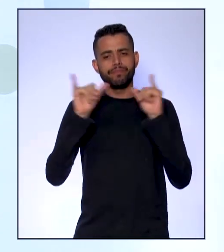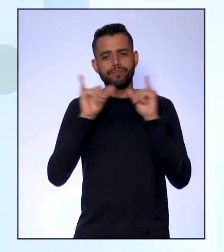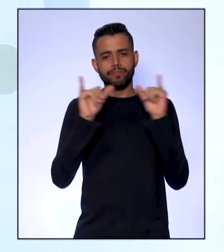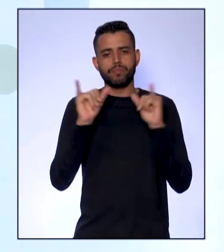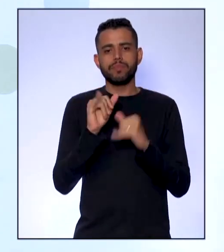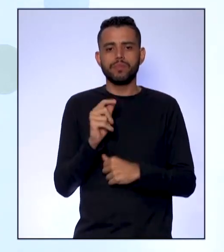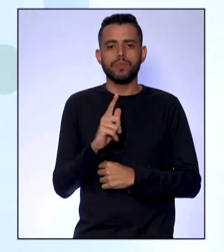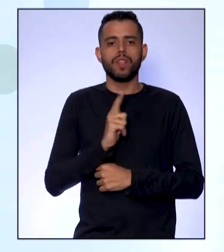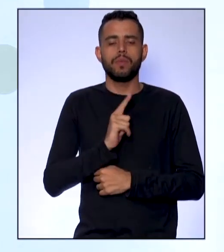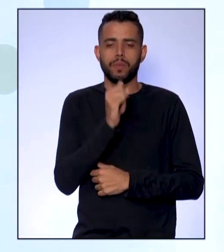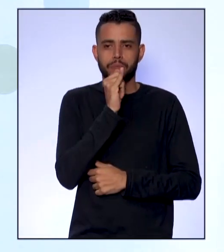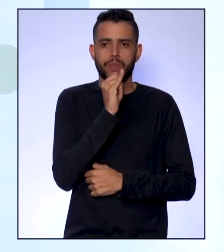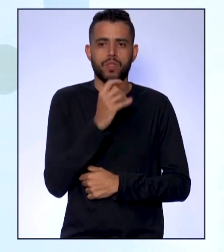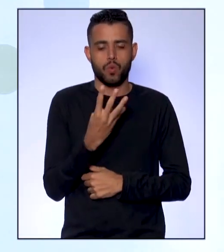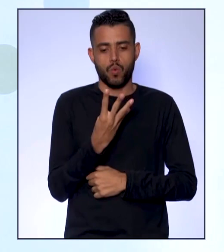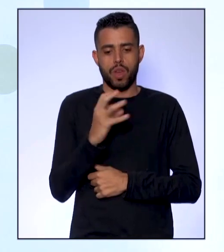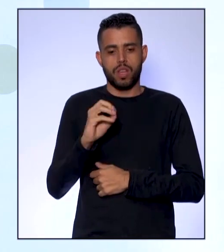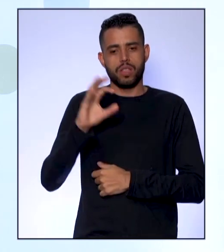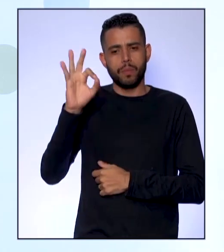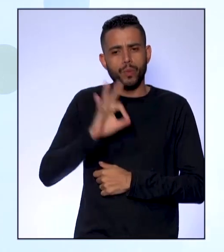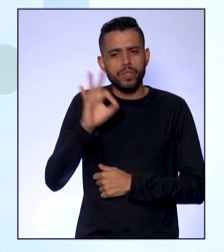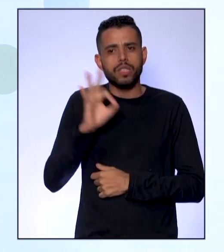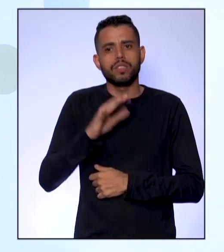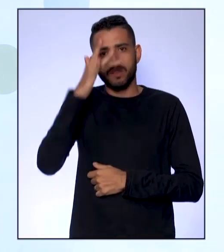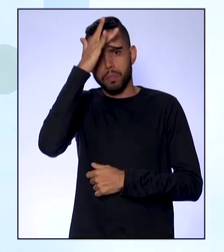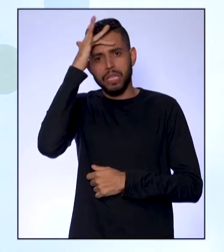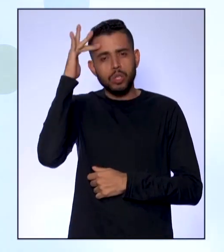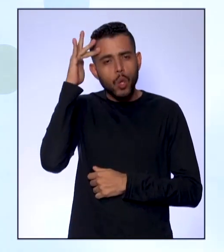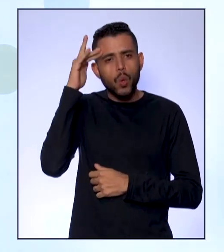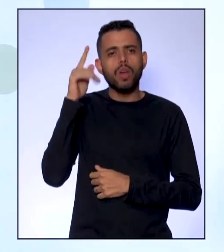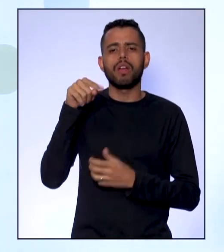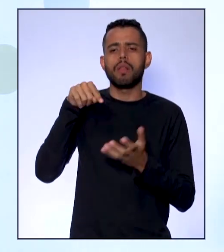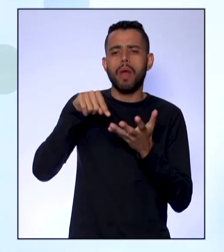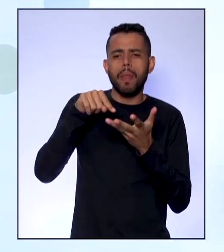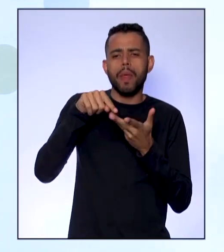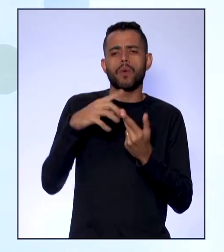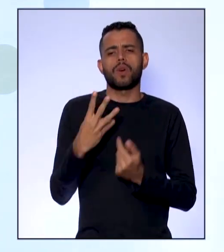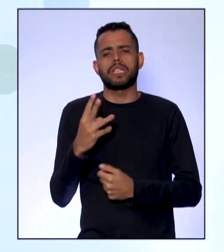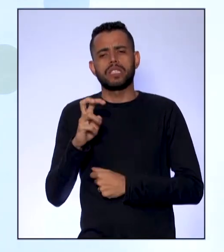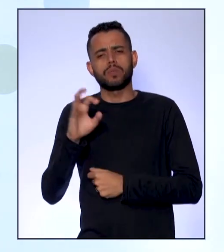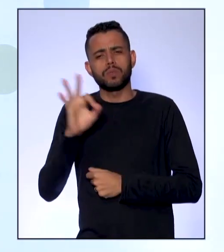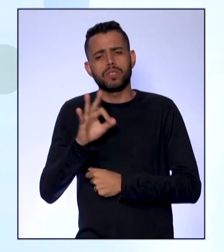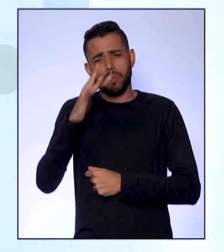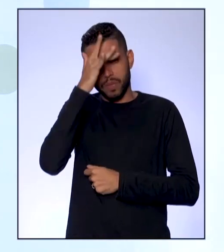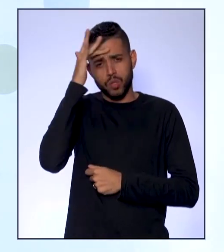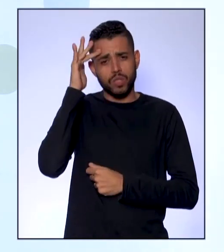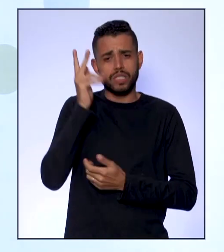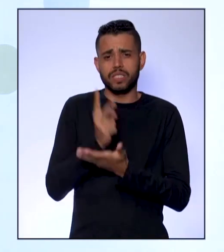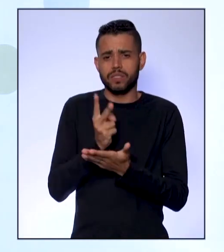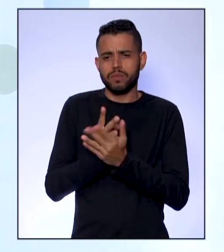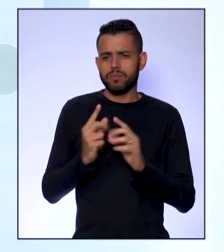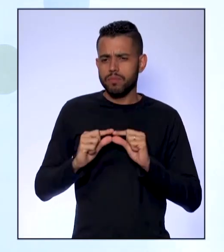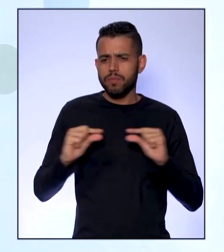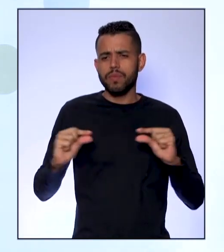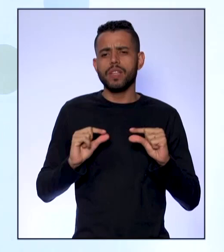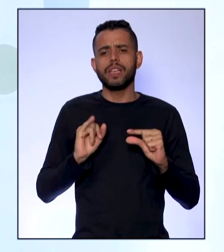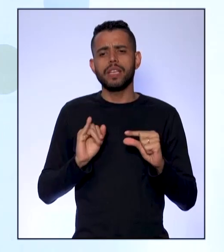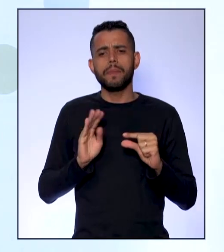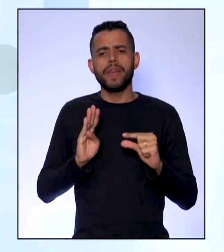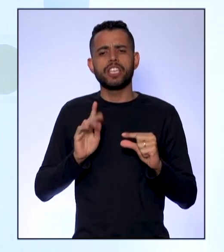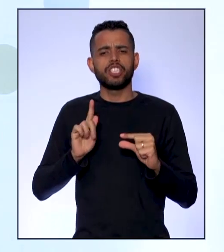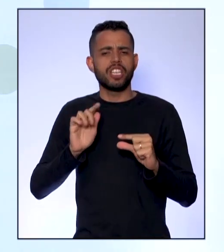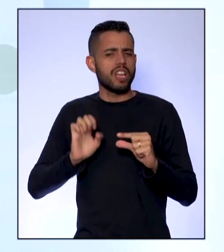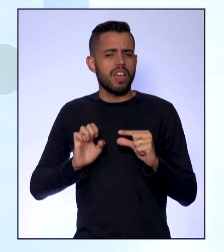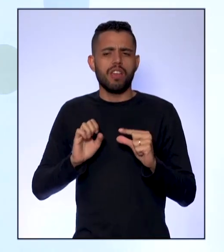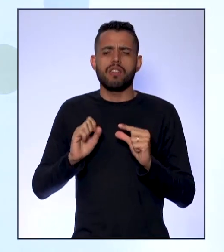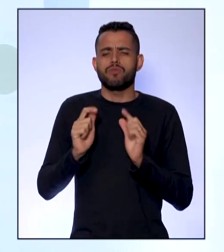lá, 40% das pessoas isso, 45% das pessoas aquilo. Normalmente vem escrito IBGE, Datafolha,